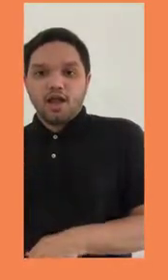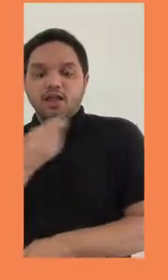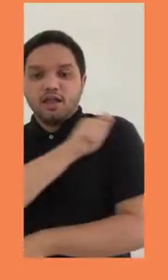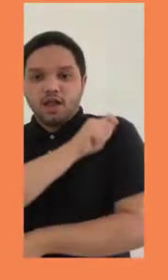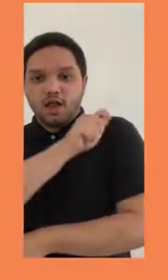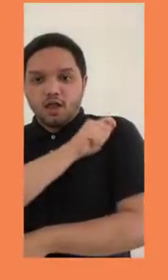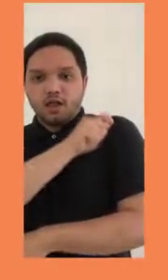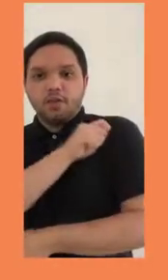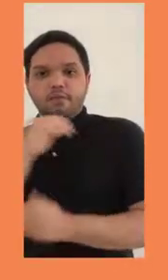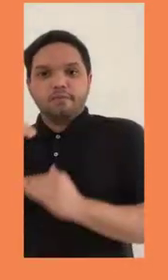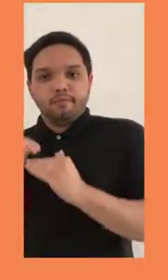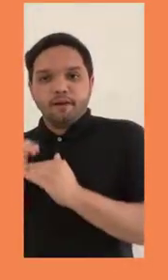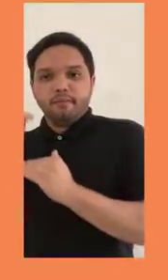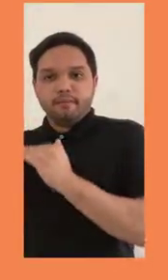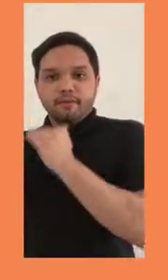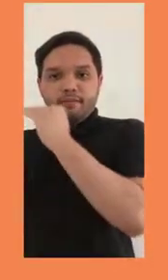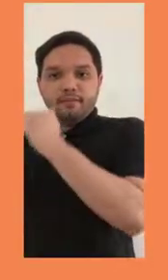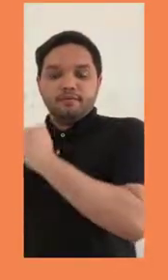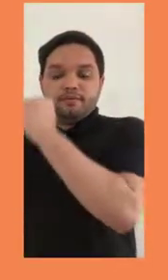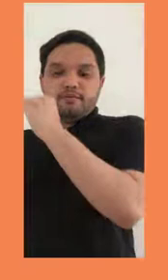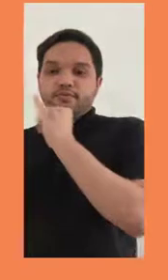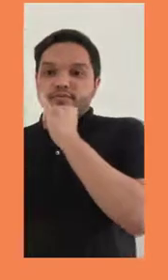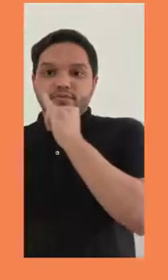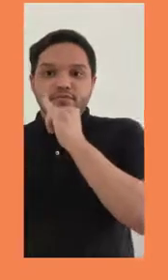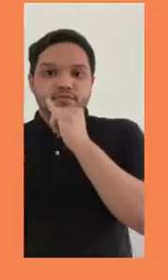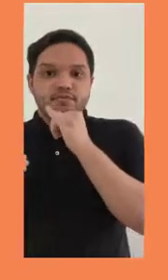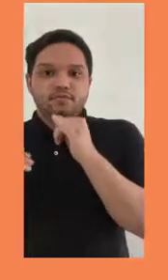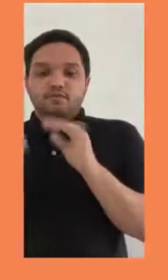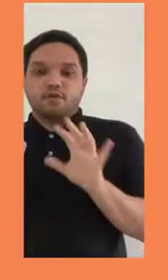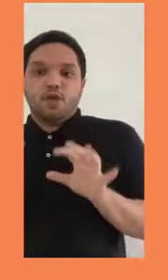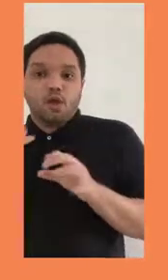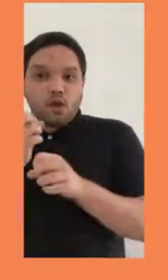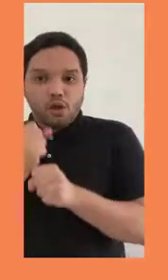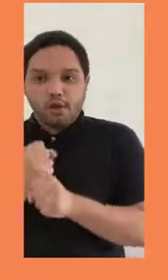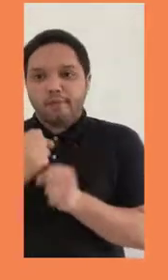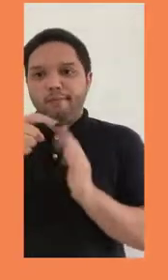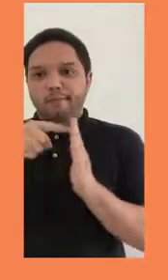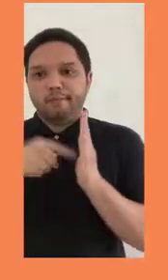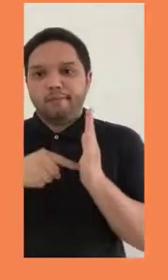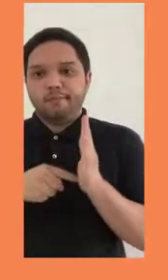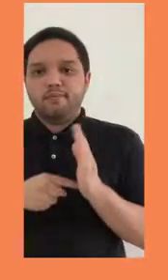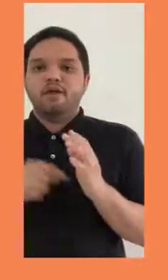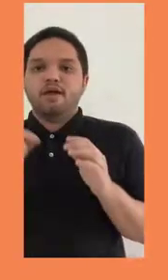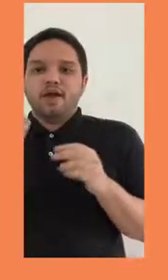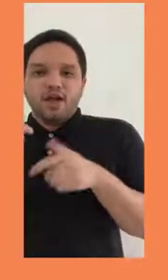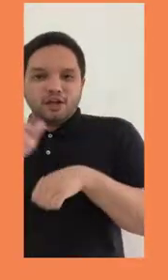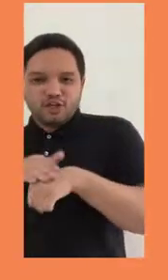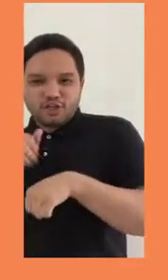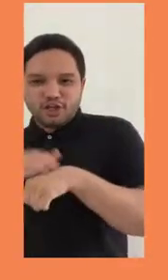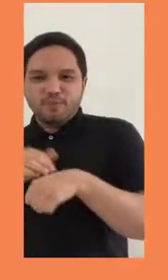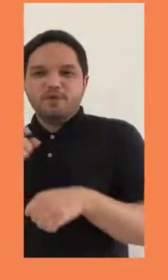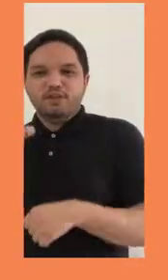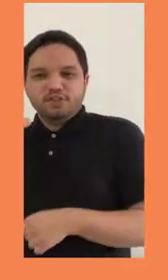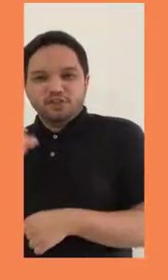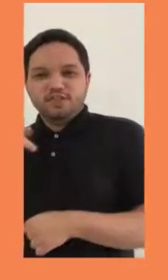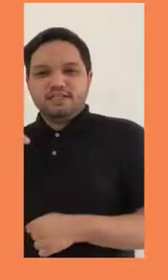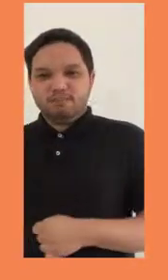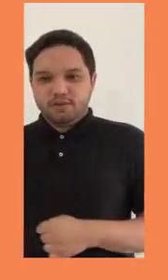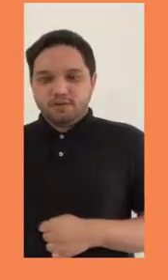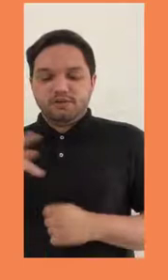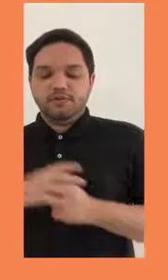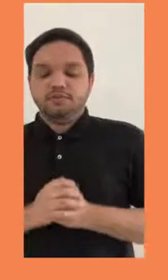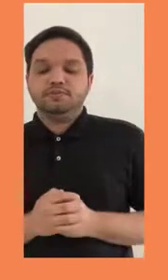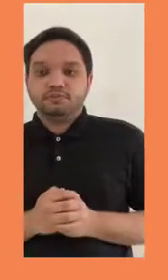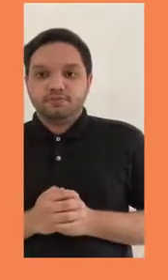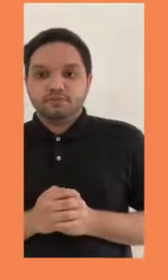10 e você pode utilizar É para subir de nível cada aluno né vai subir de nível quando